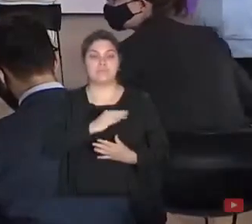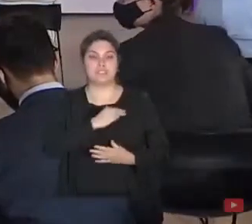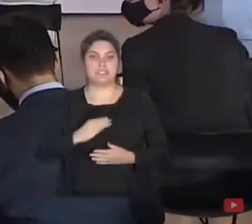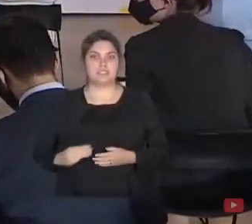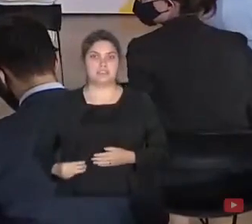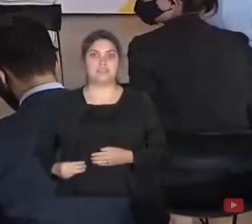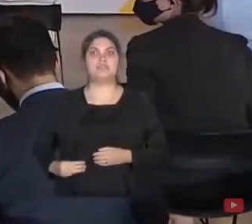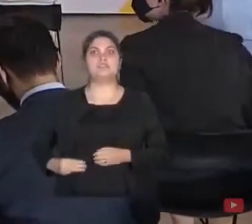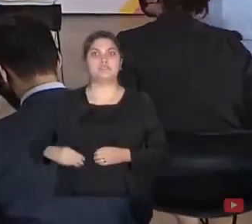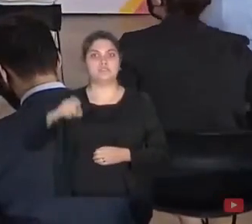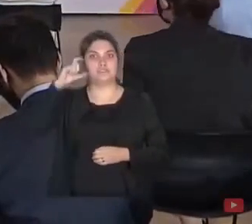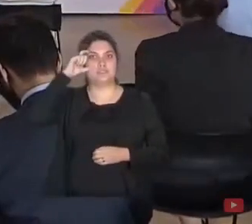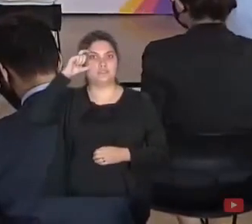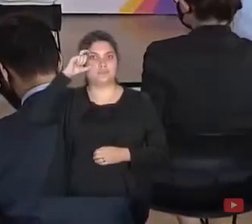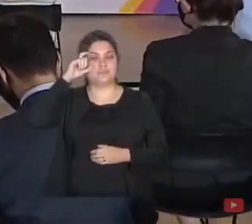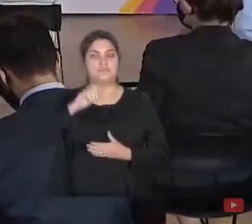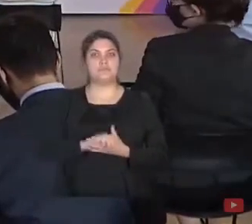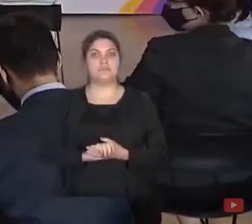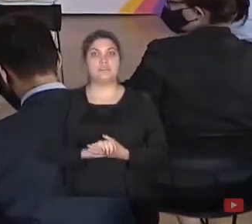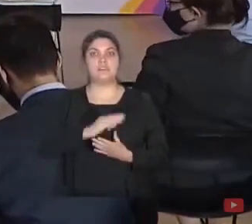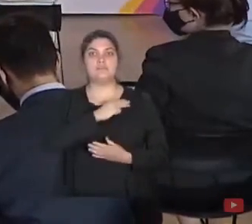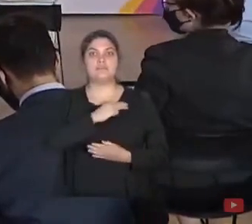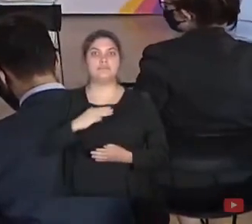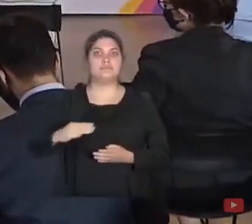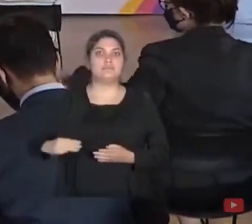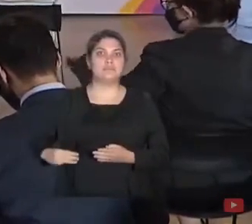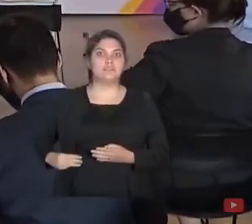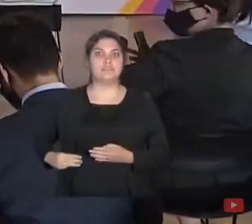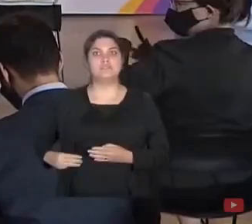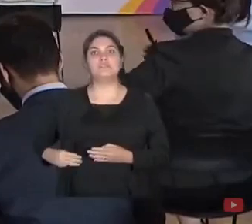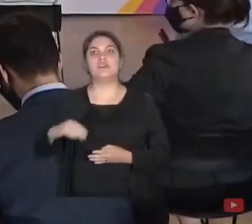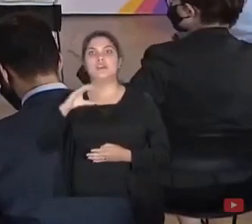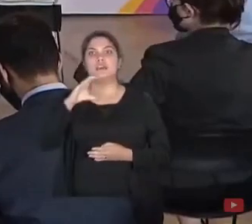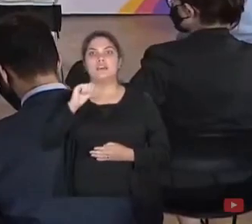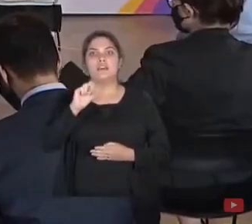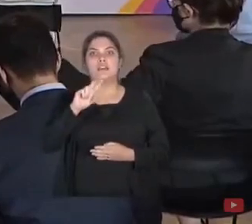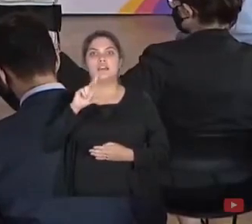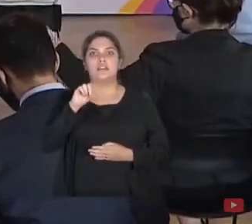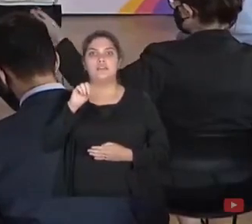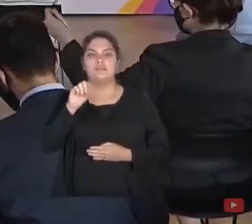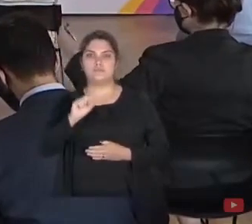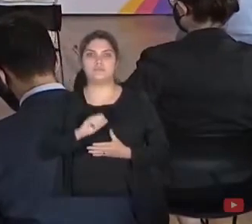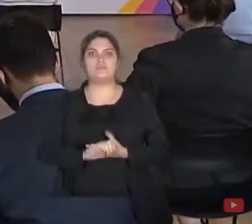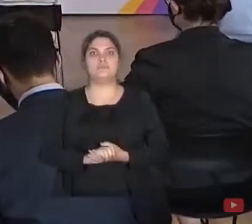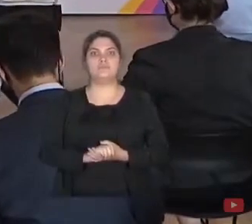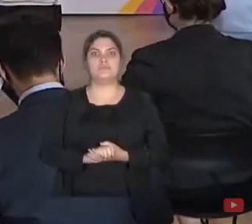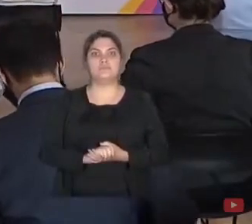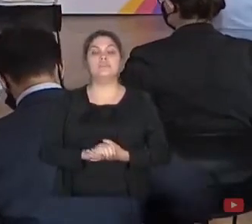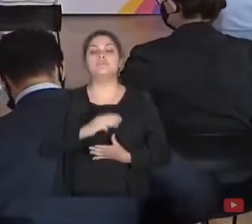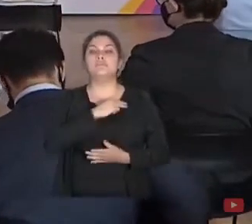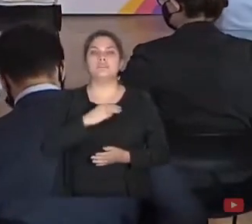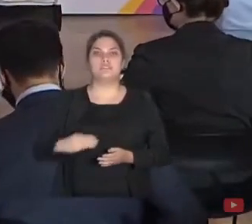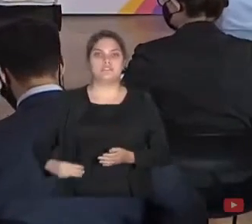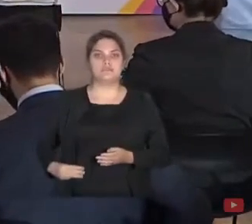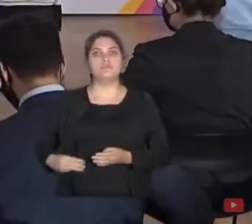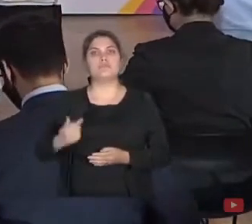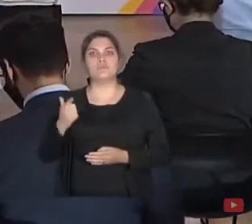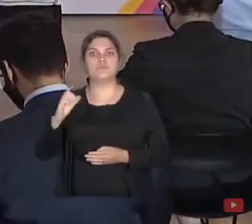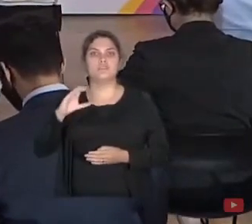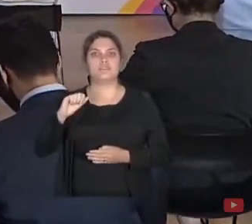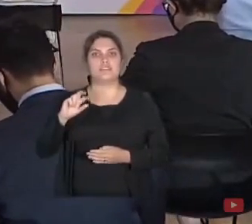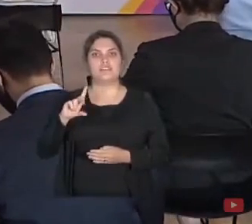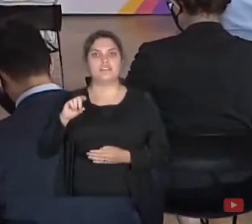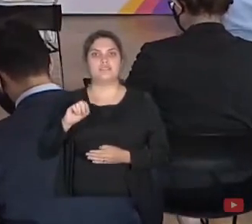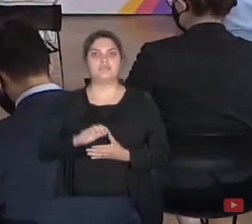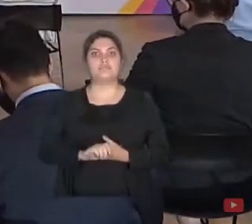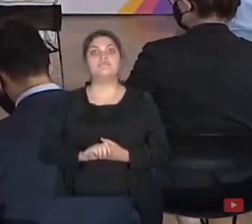Ministro Sérgio Banhos, Ministro Carlos Mário Veloso Filho, Ministro Carlos Orbach, Sua Excelência o